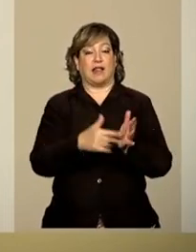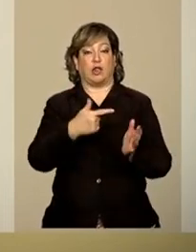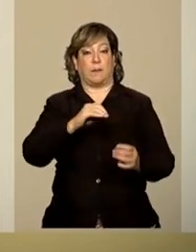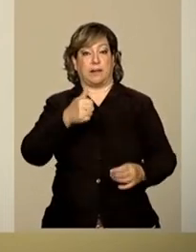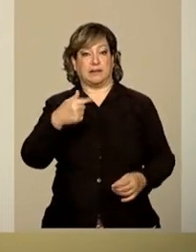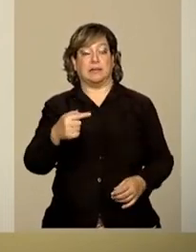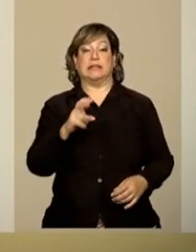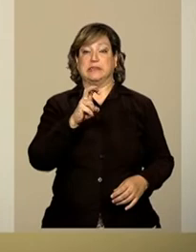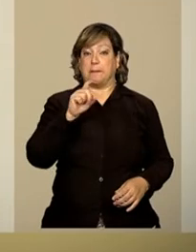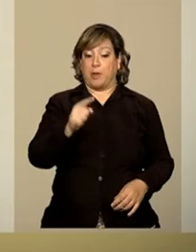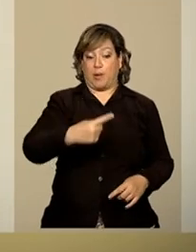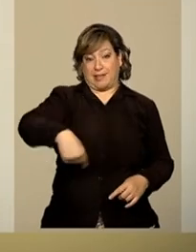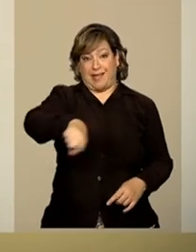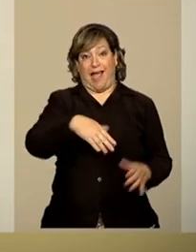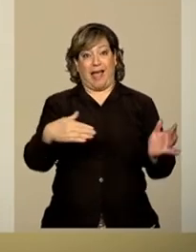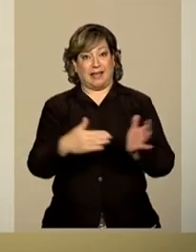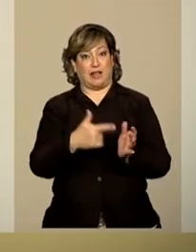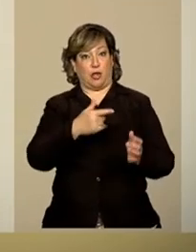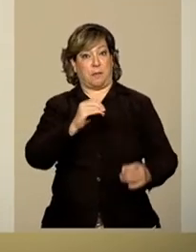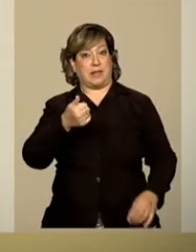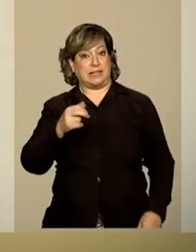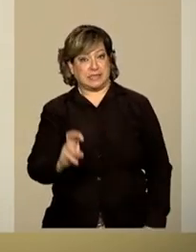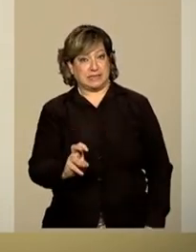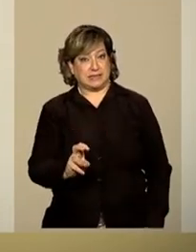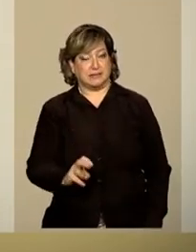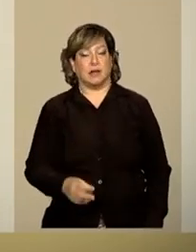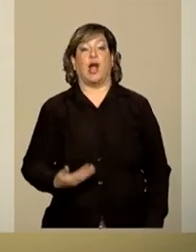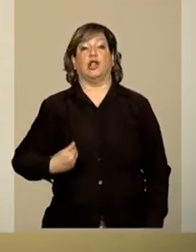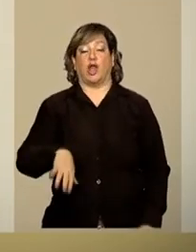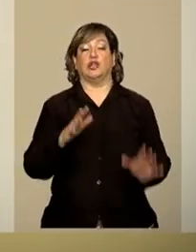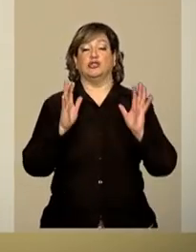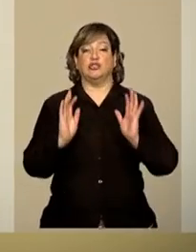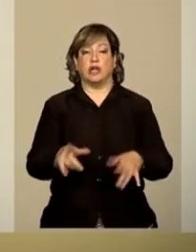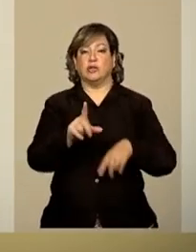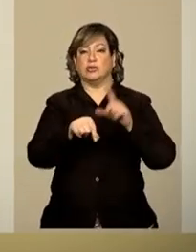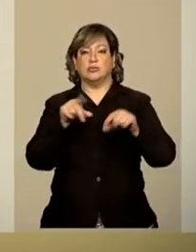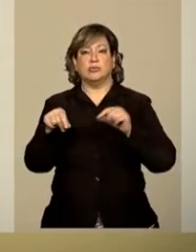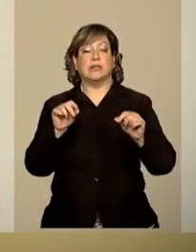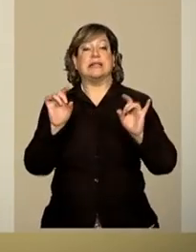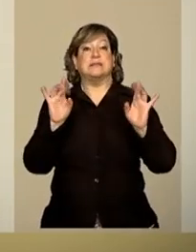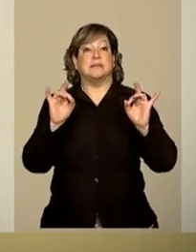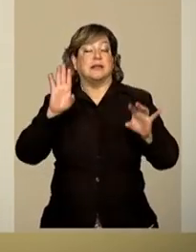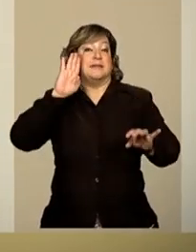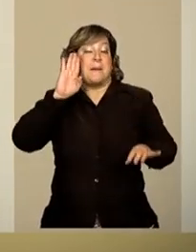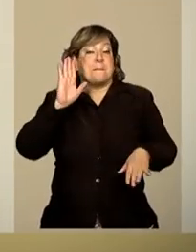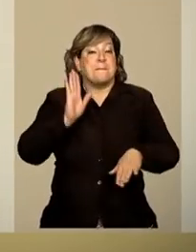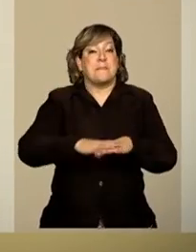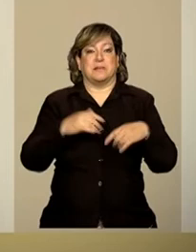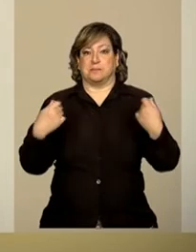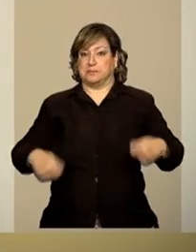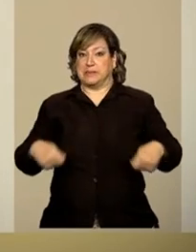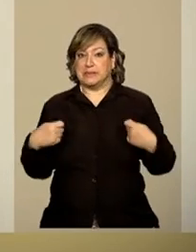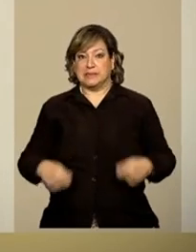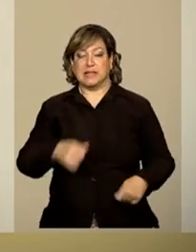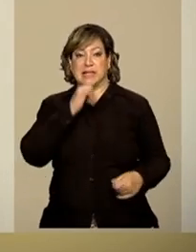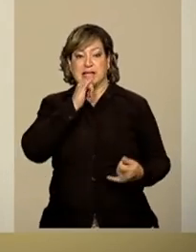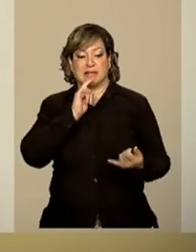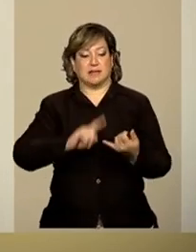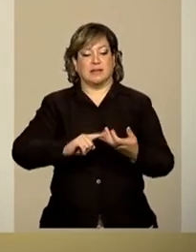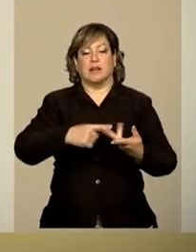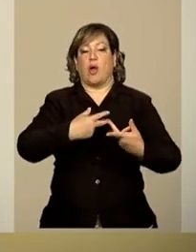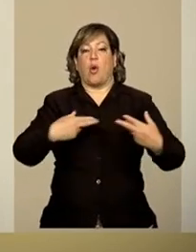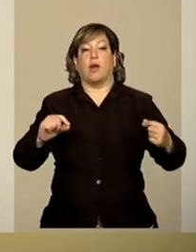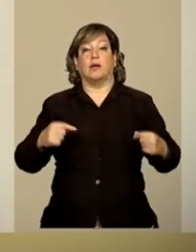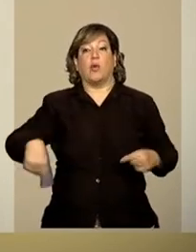cinco mil das quais até 2015 nós elegemos as especialidades mais necessárias isso e